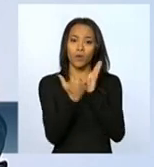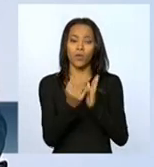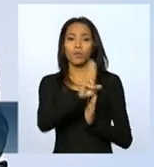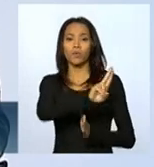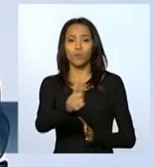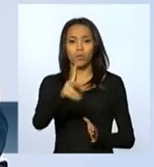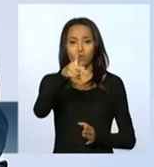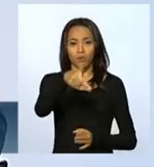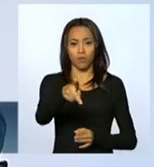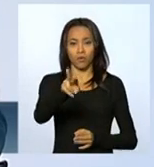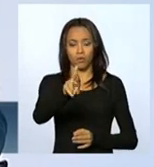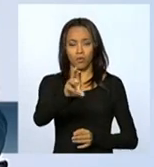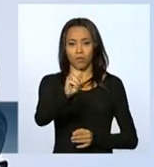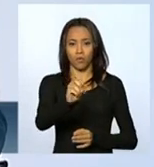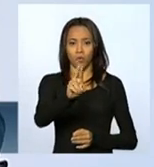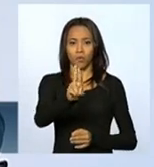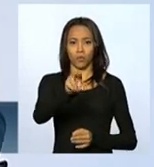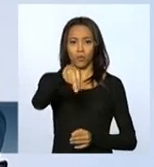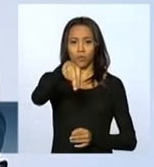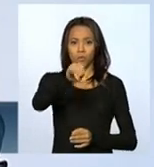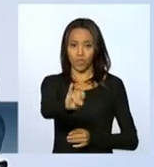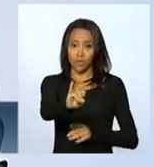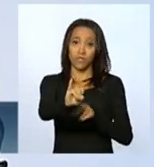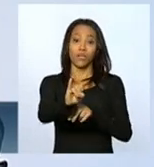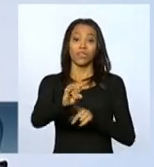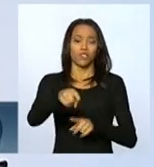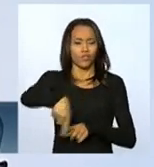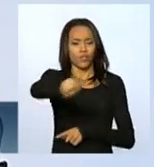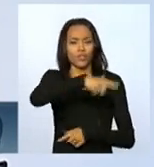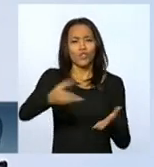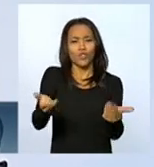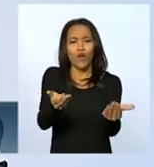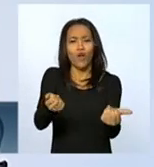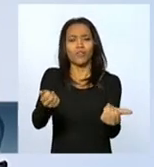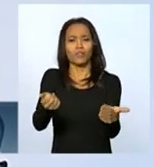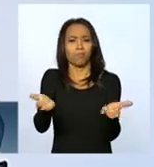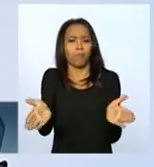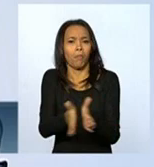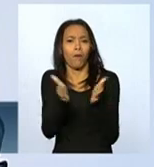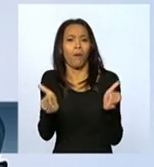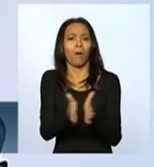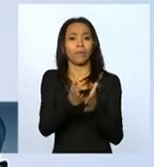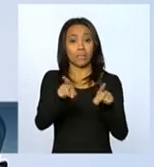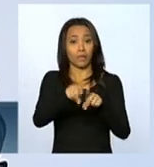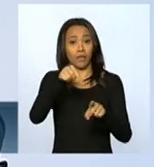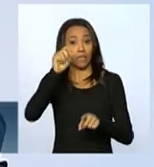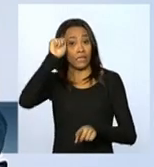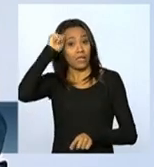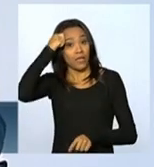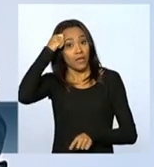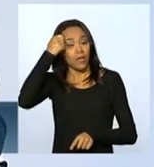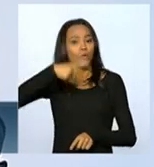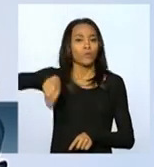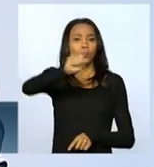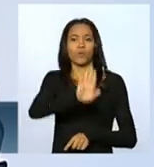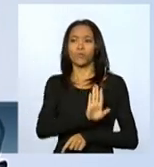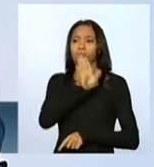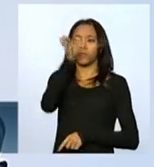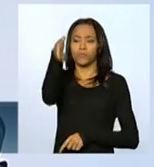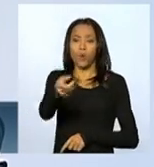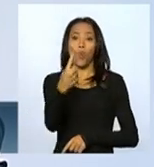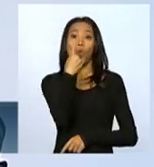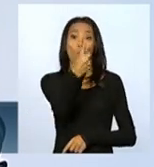ProUni, incluir jovens pobres e negros na casa de